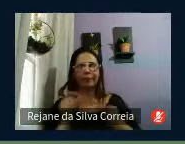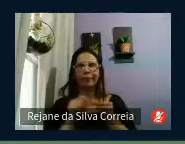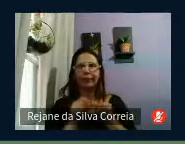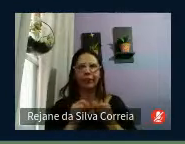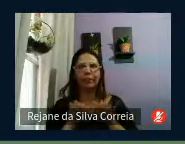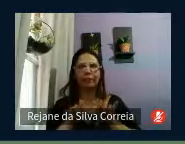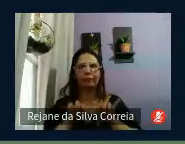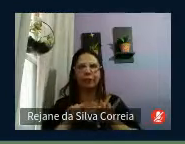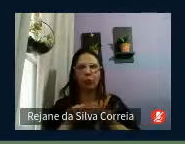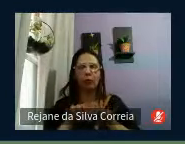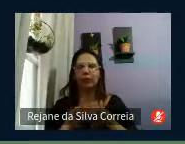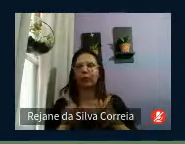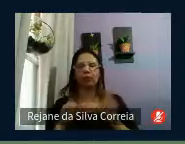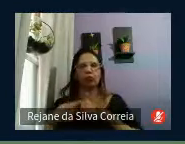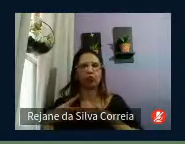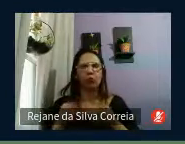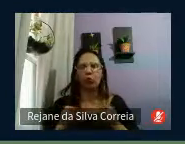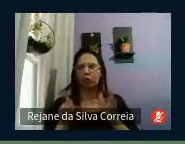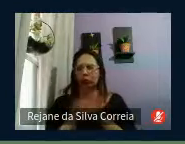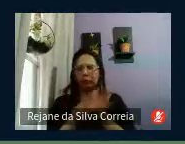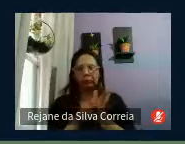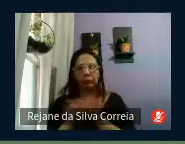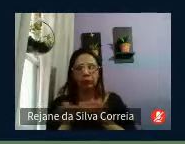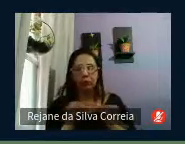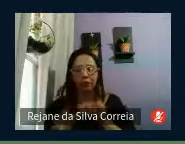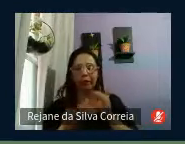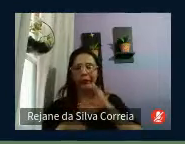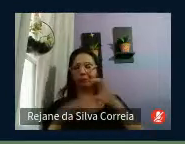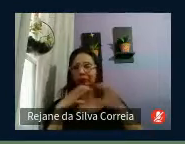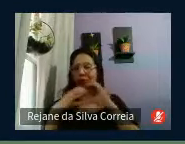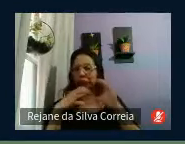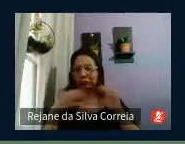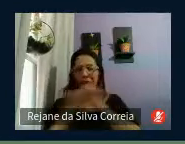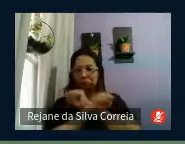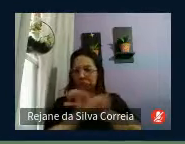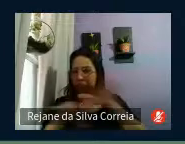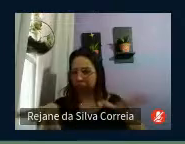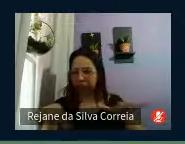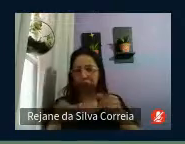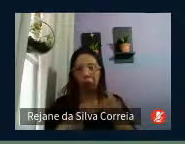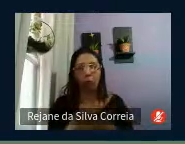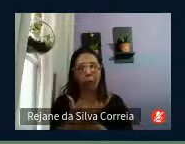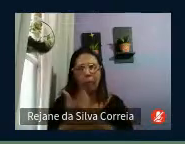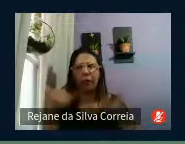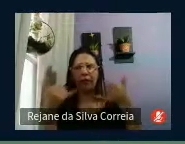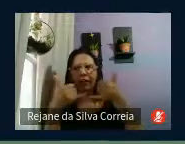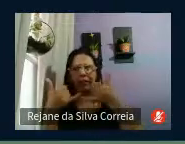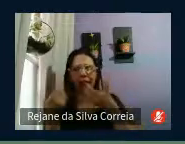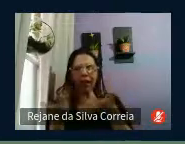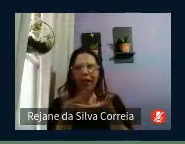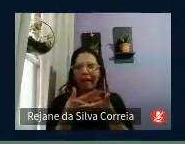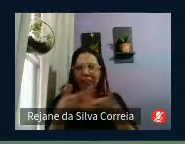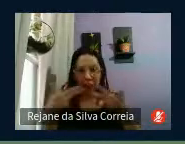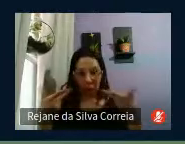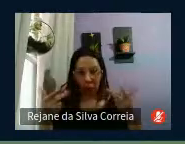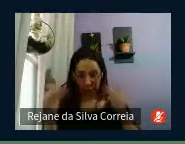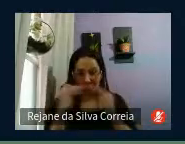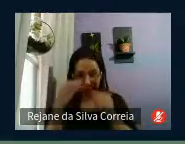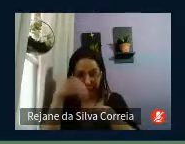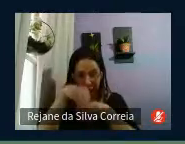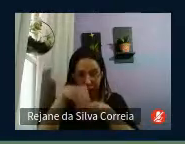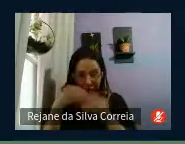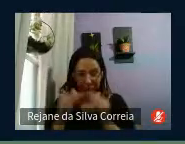projetos, meios de se comunicar, meios de comprar, de adquirir as coisas que você quer, meio de fazer as coisas, de